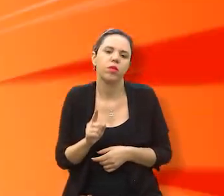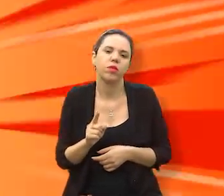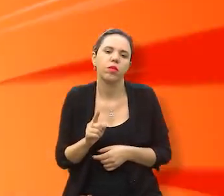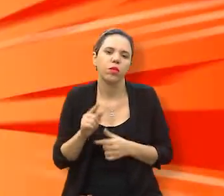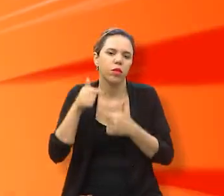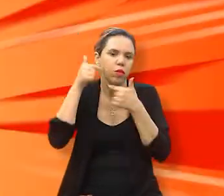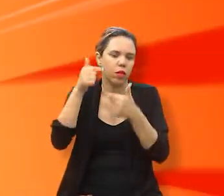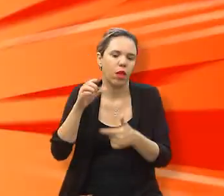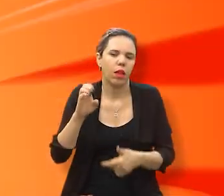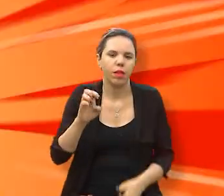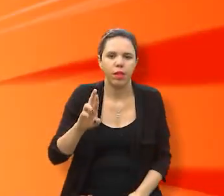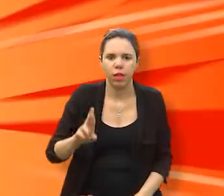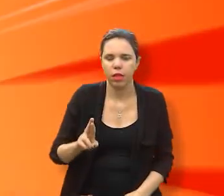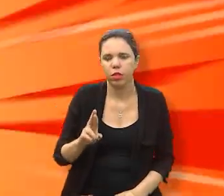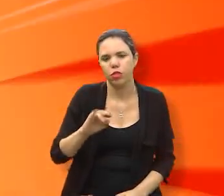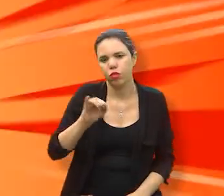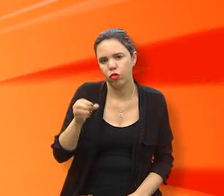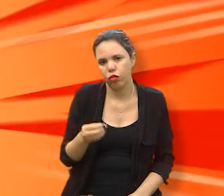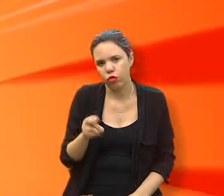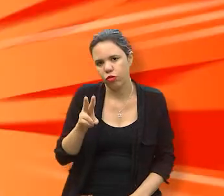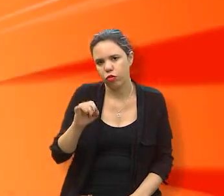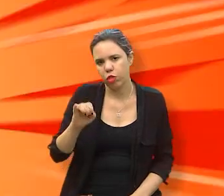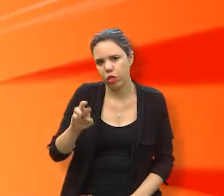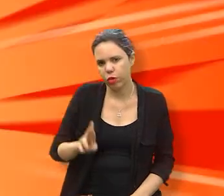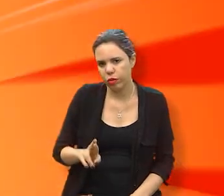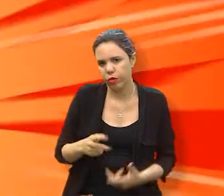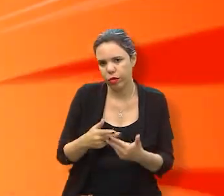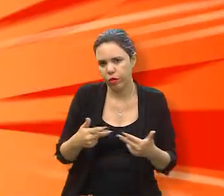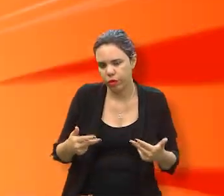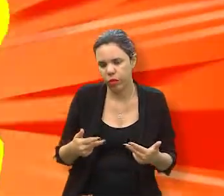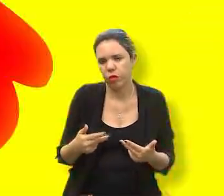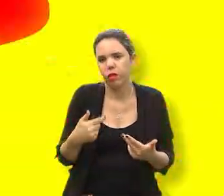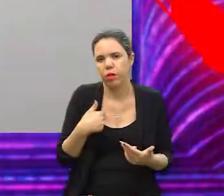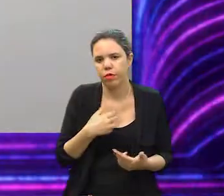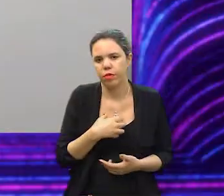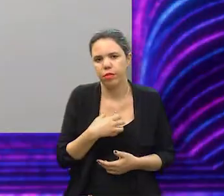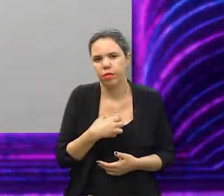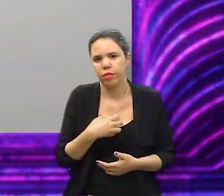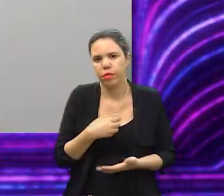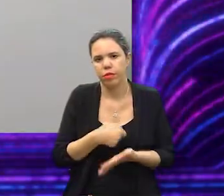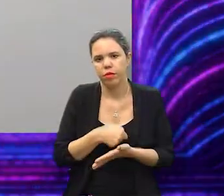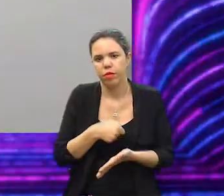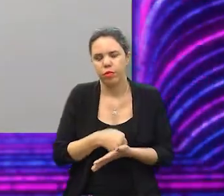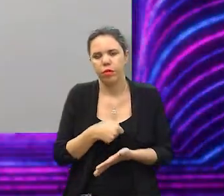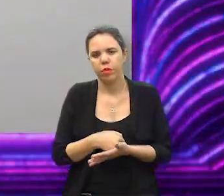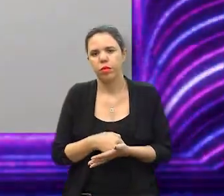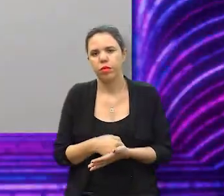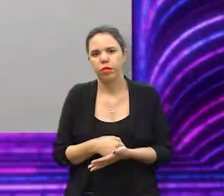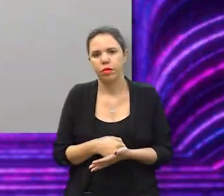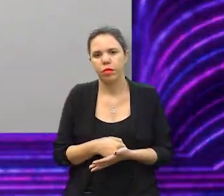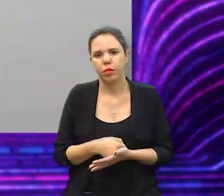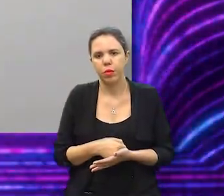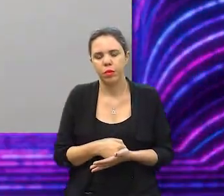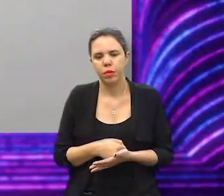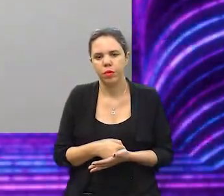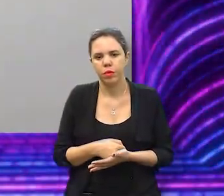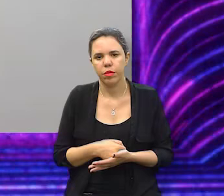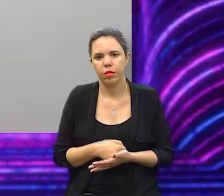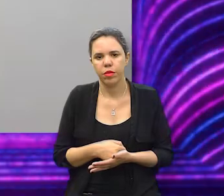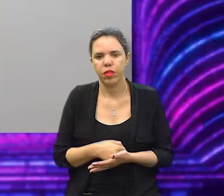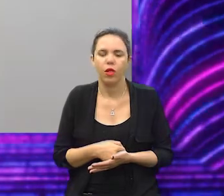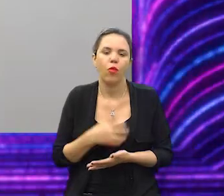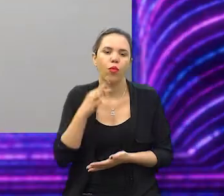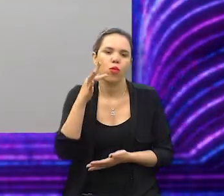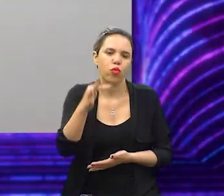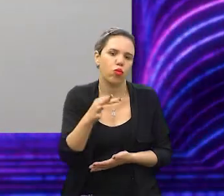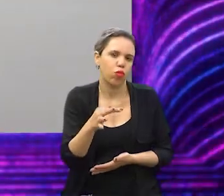é do César, é do João, é do Vitor, é do Daniel. Então eu me sinto na obrigatoriedade o destino do personagem está na